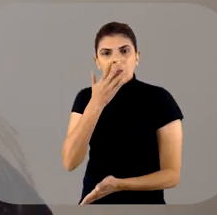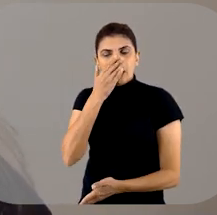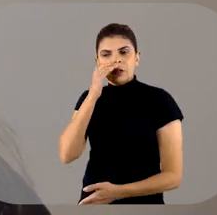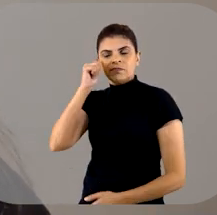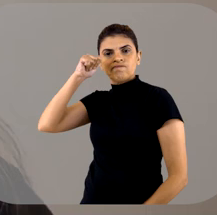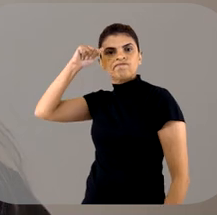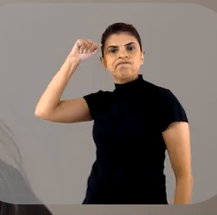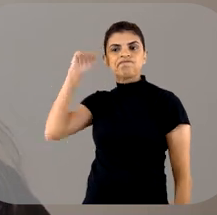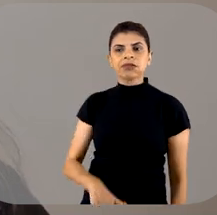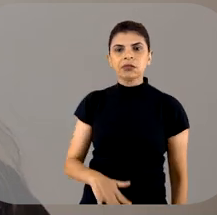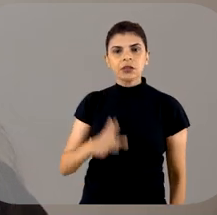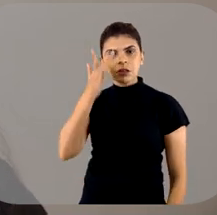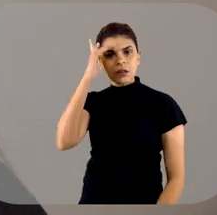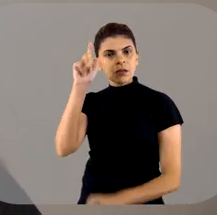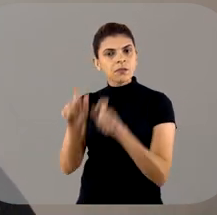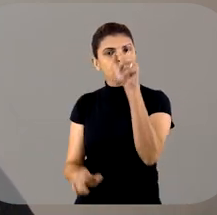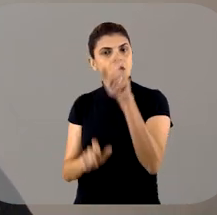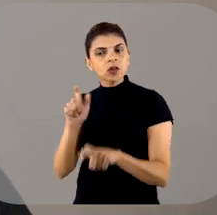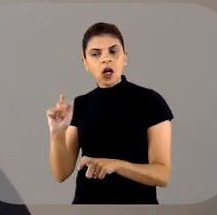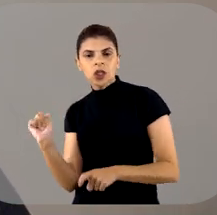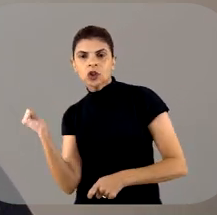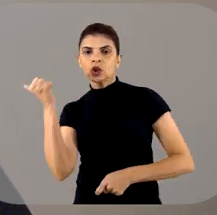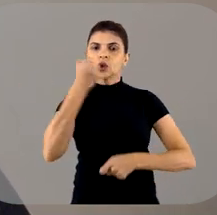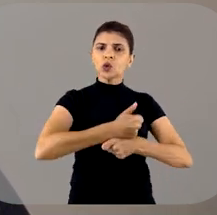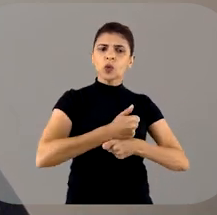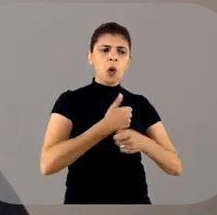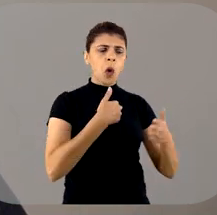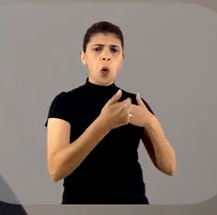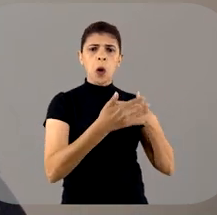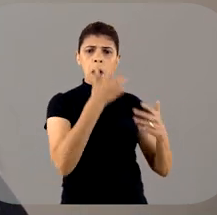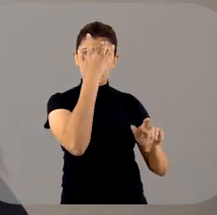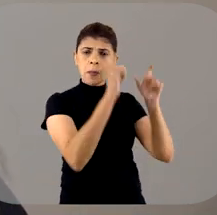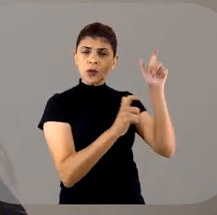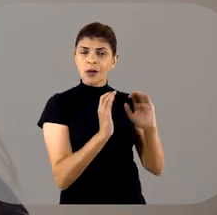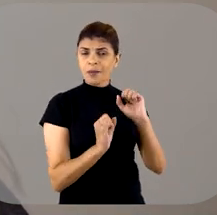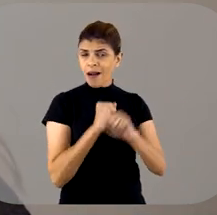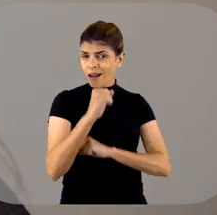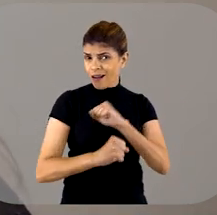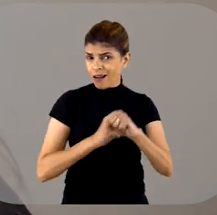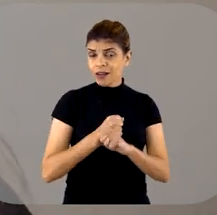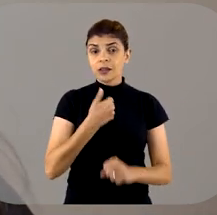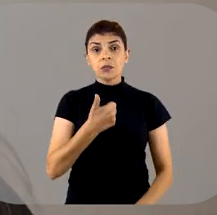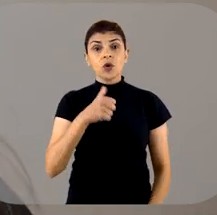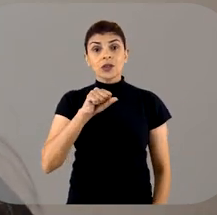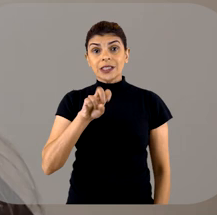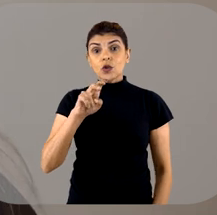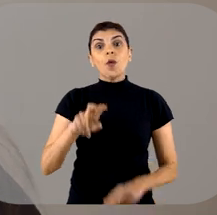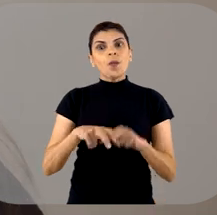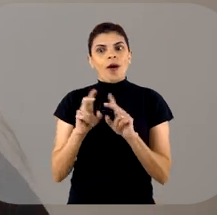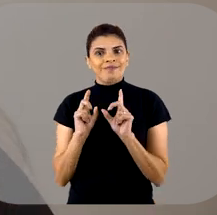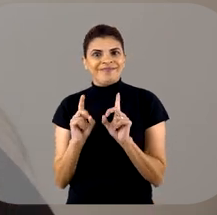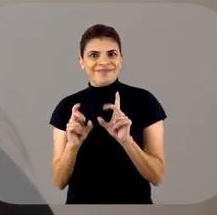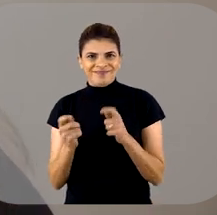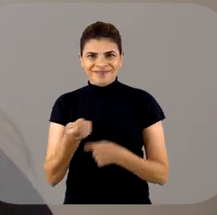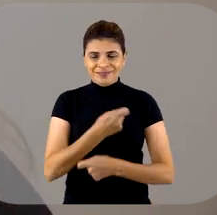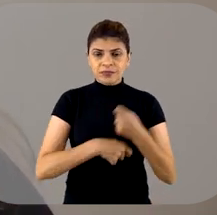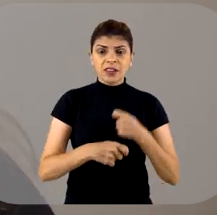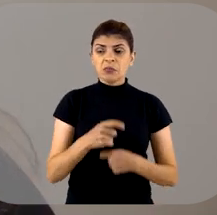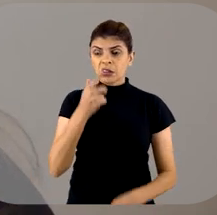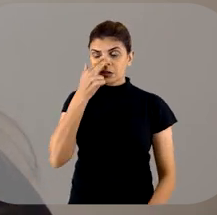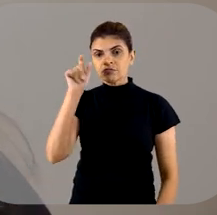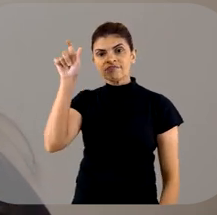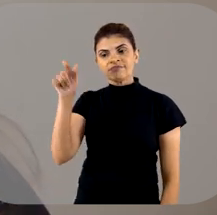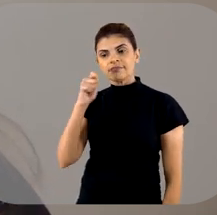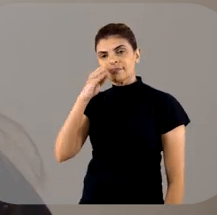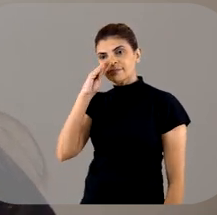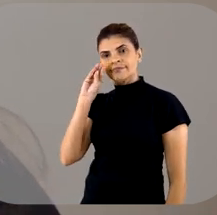de descaso com a vida dessas pessoas que podiam ser substituídas até 1850 pelo tráfico, né? Era descaso